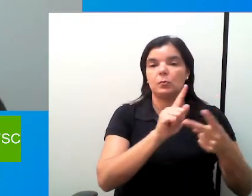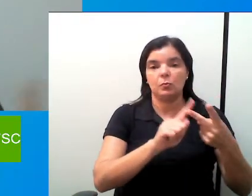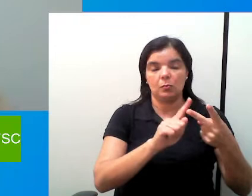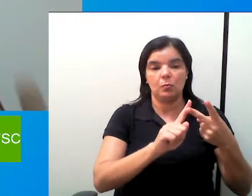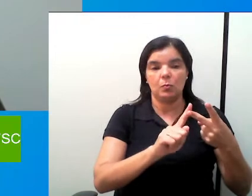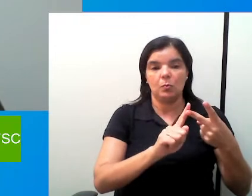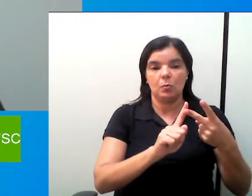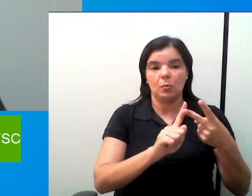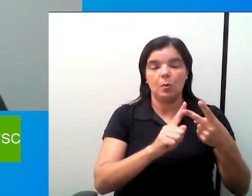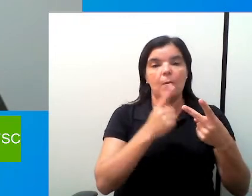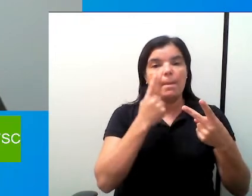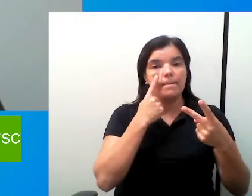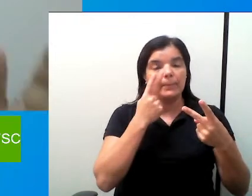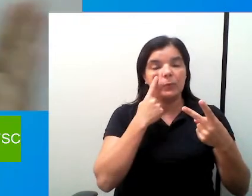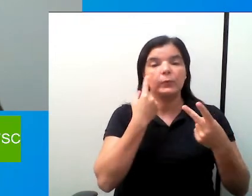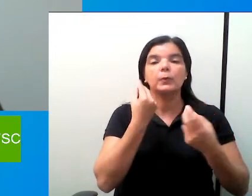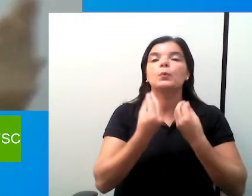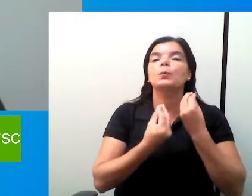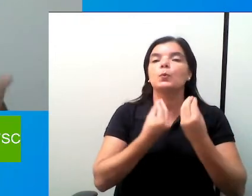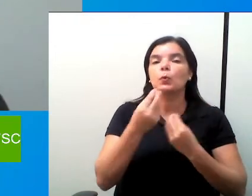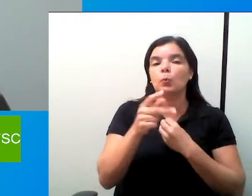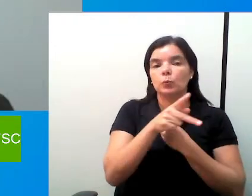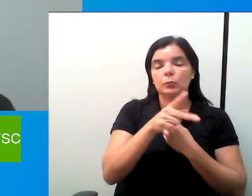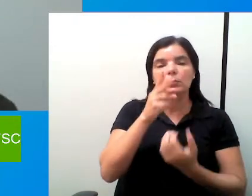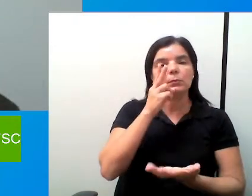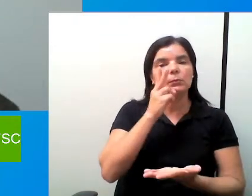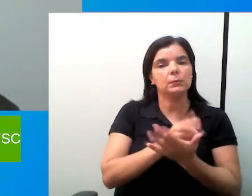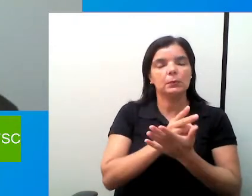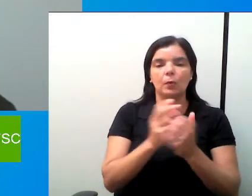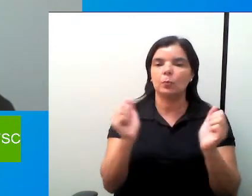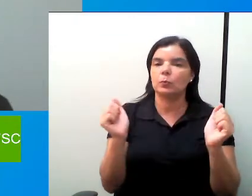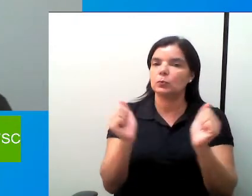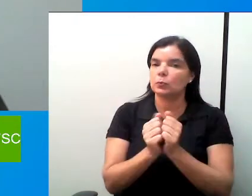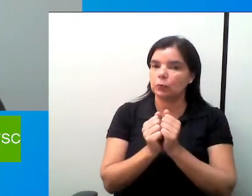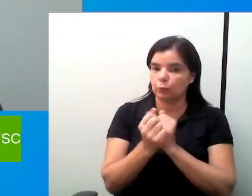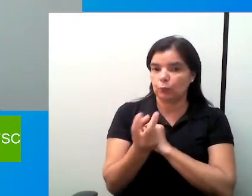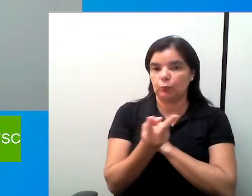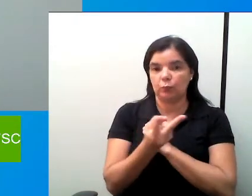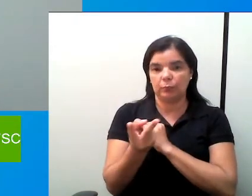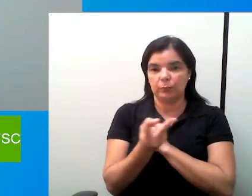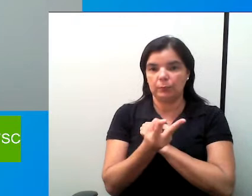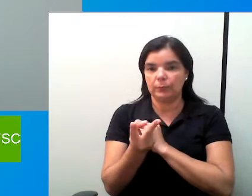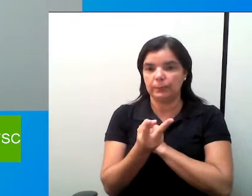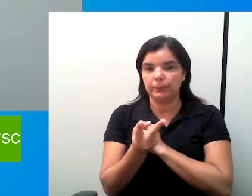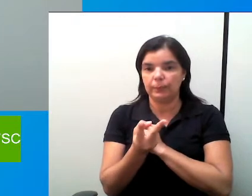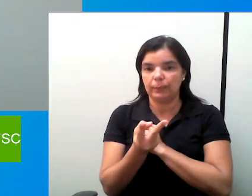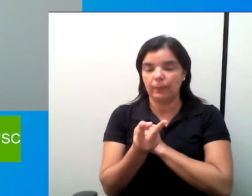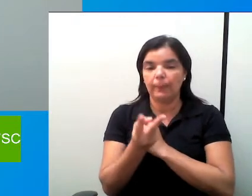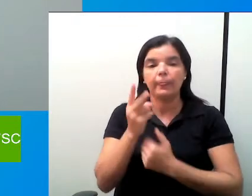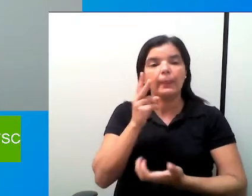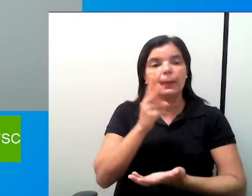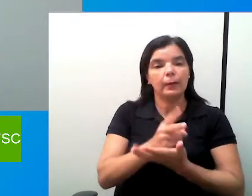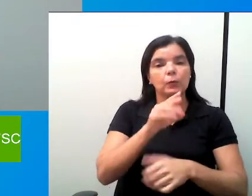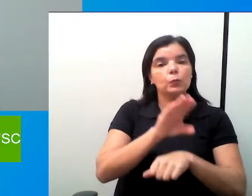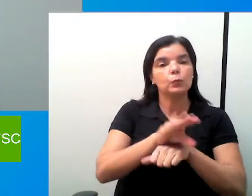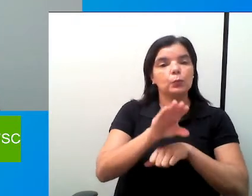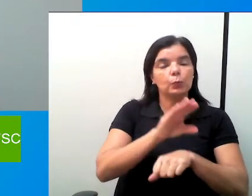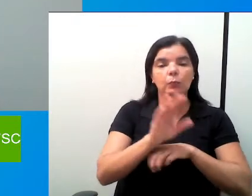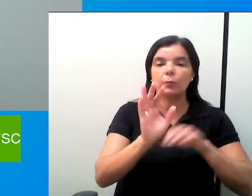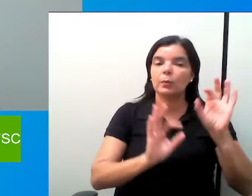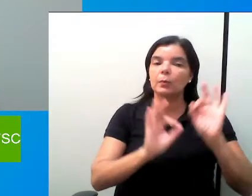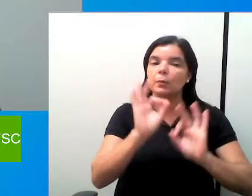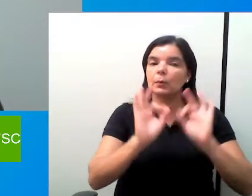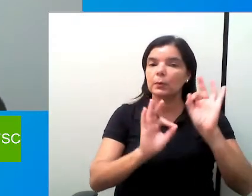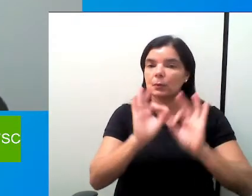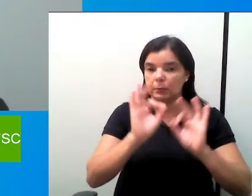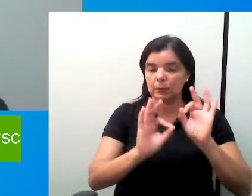para vir a parte do agro. Então, esses professores sempre trabalham em conjunto. Nosso curso, ele foi construído baseado